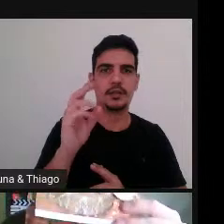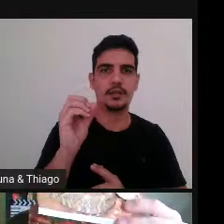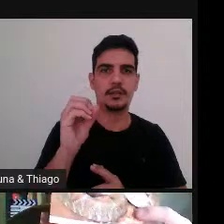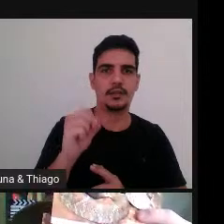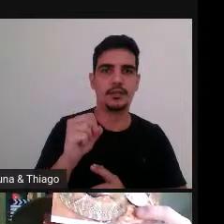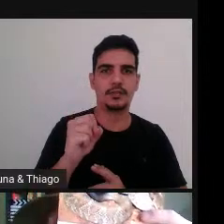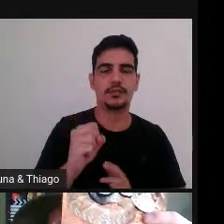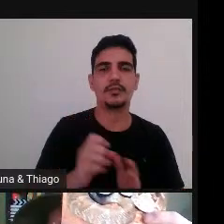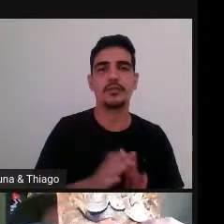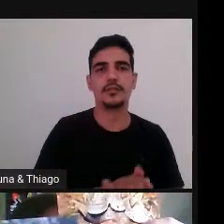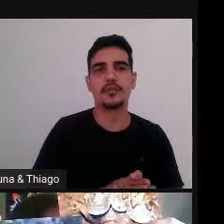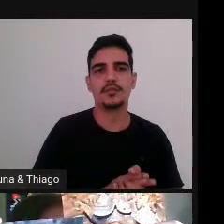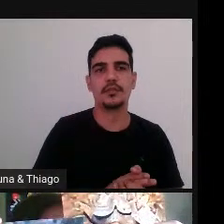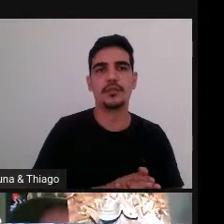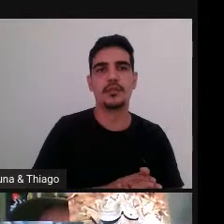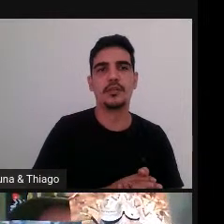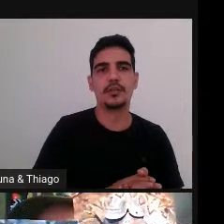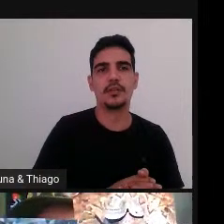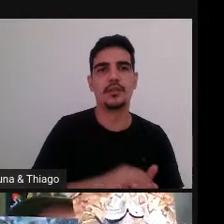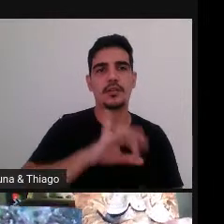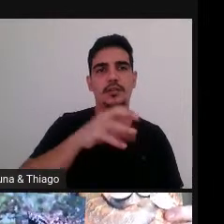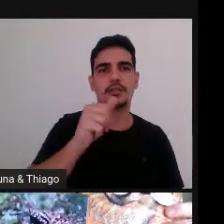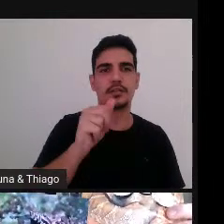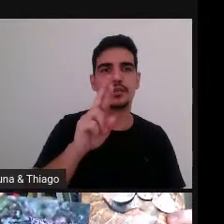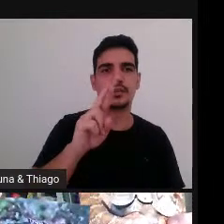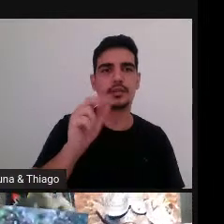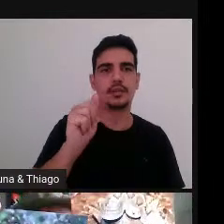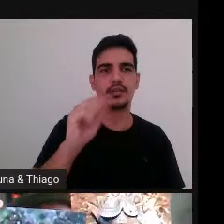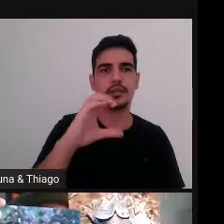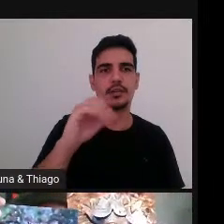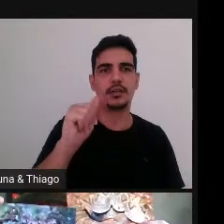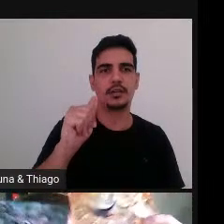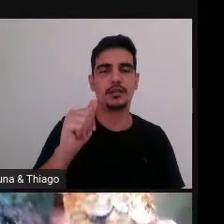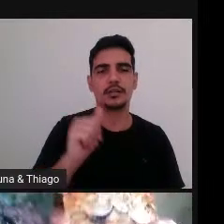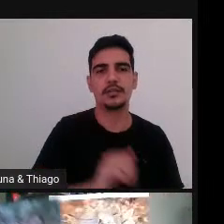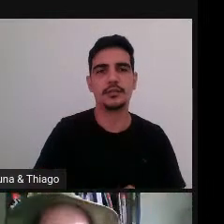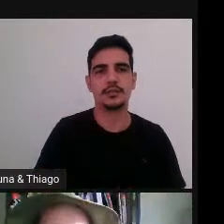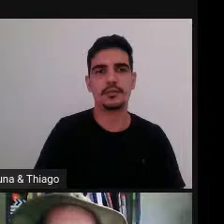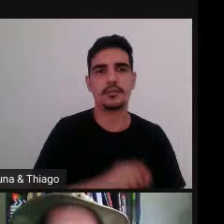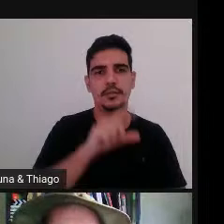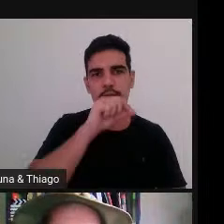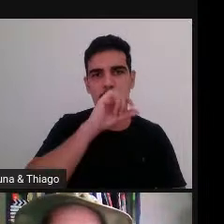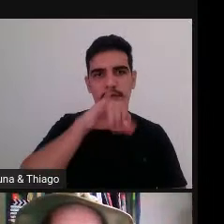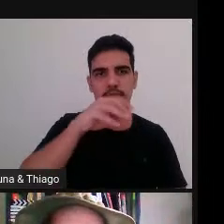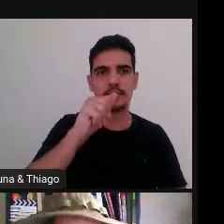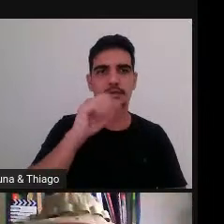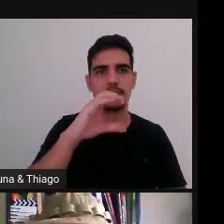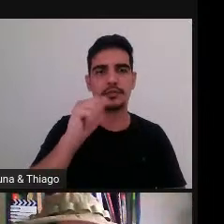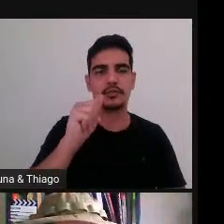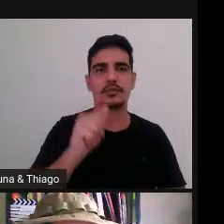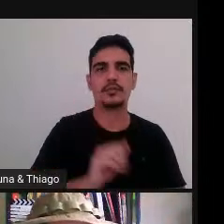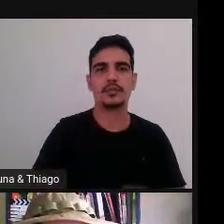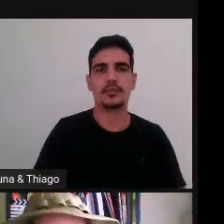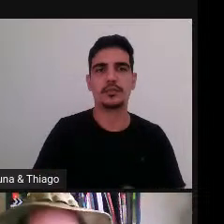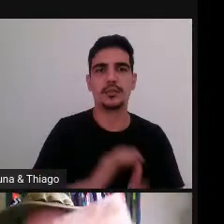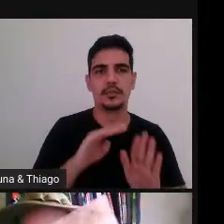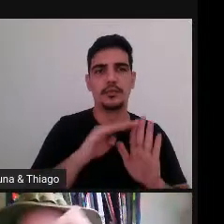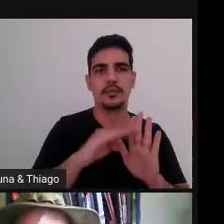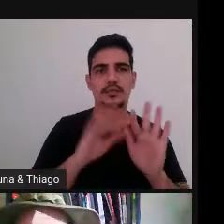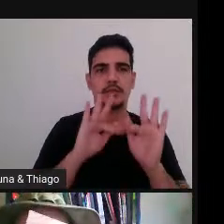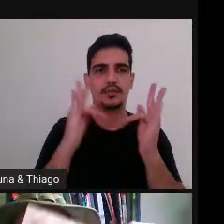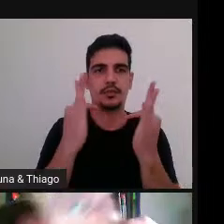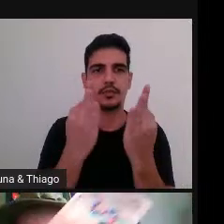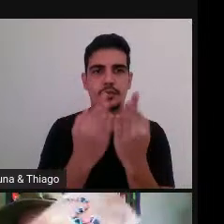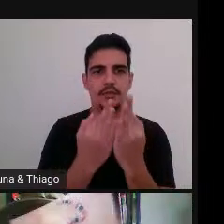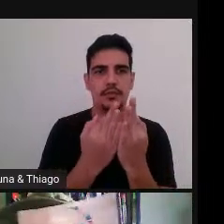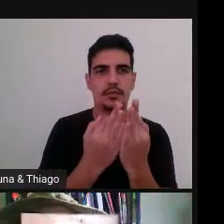cascavel e, claro, a jararaca. As três são da família Viperidae e juntas ocasionam, né, mais aí a lapida,